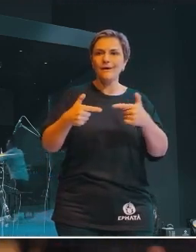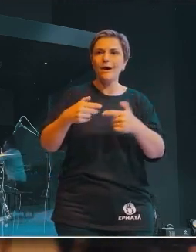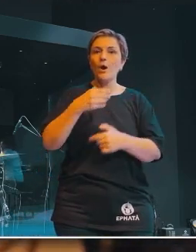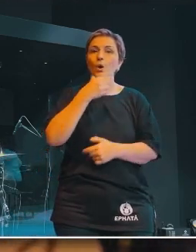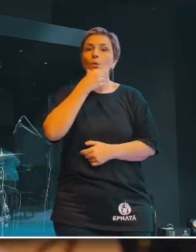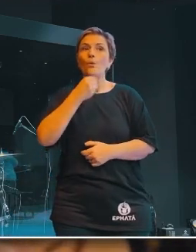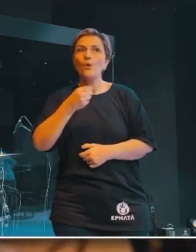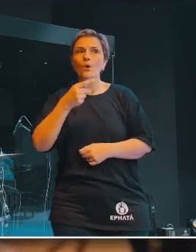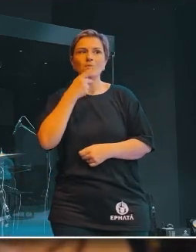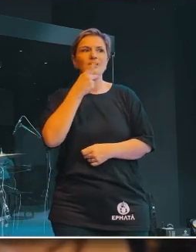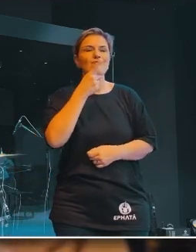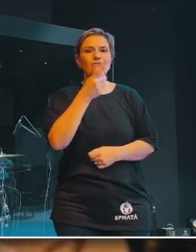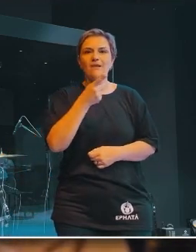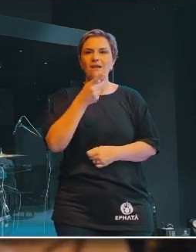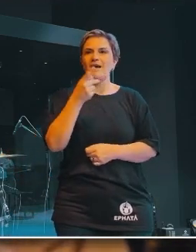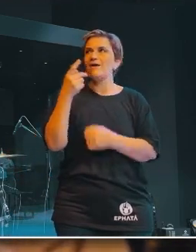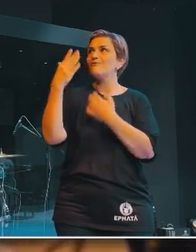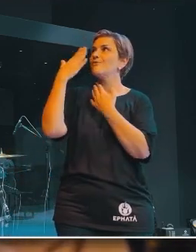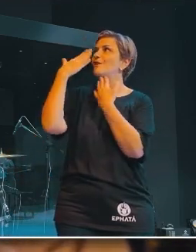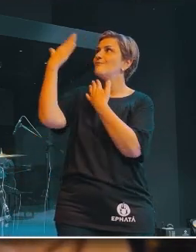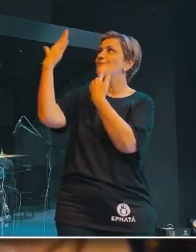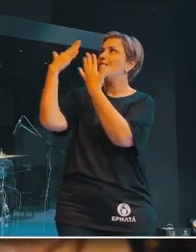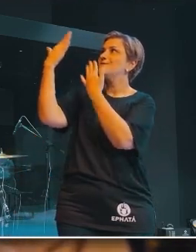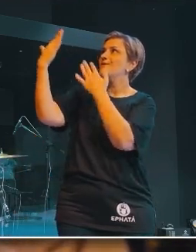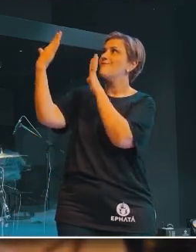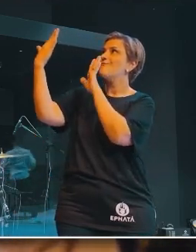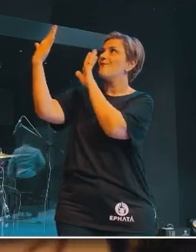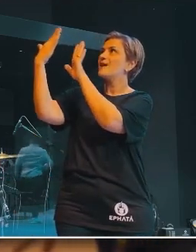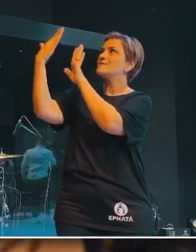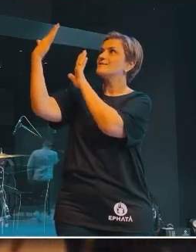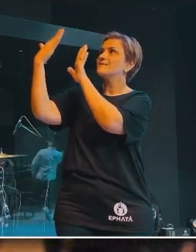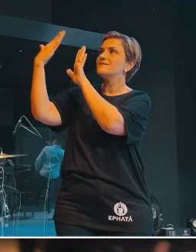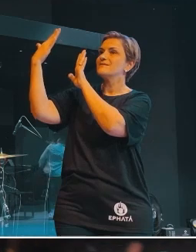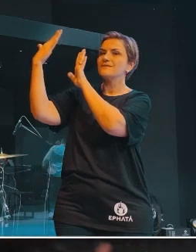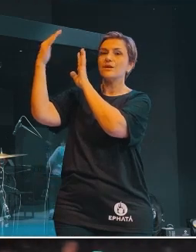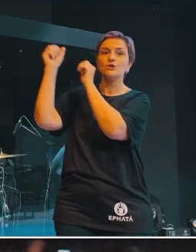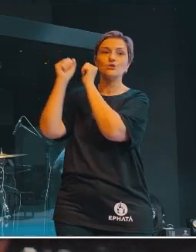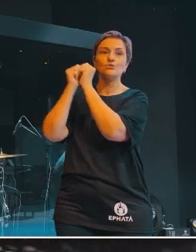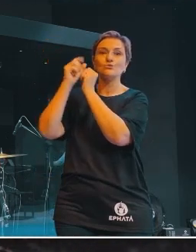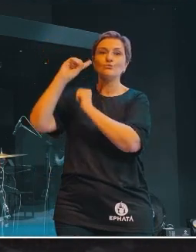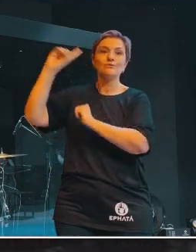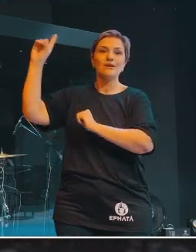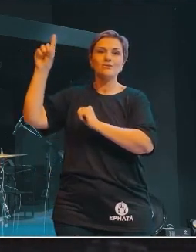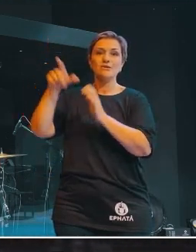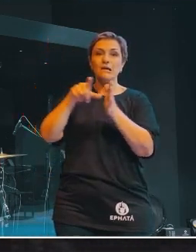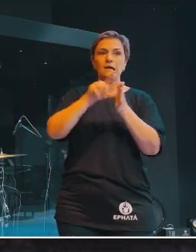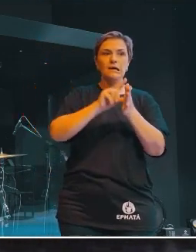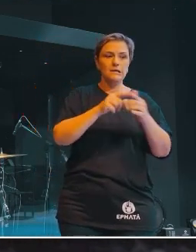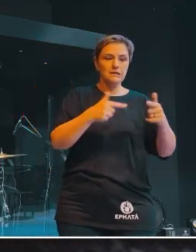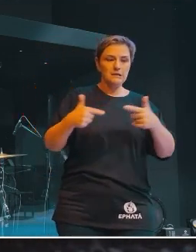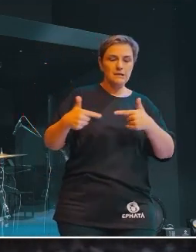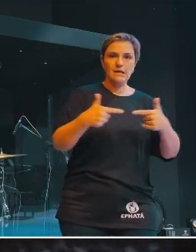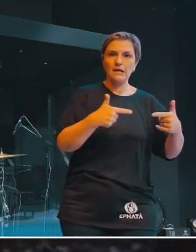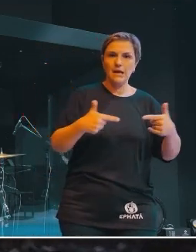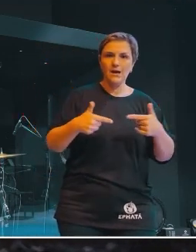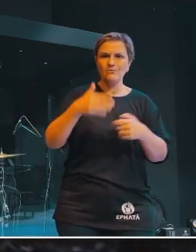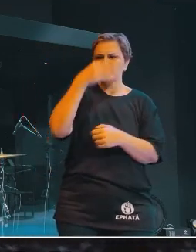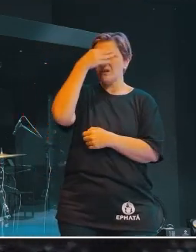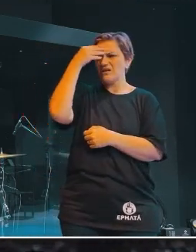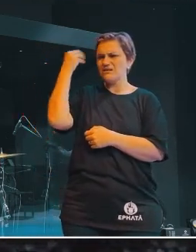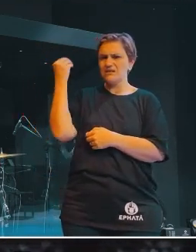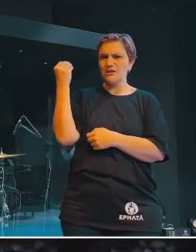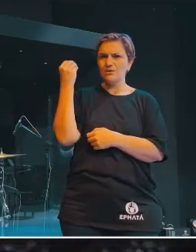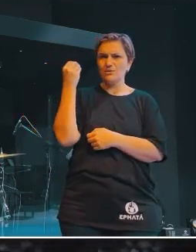que falava face a face com Deus. Um homem antes da guerra, foragido, esquecido e